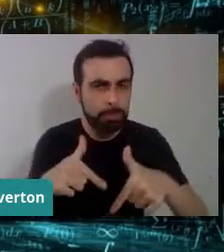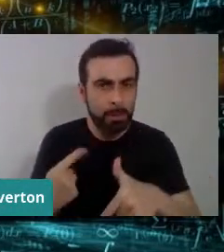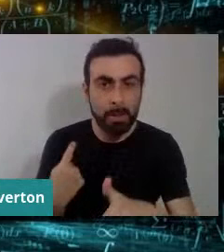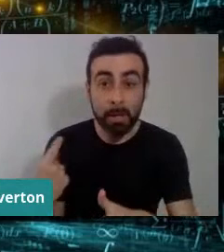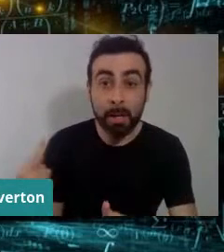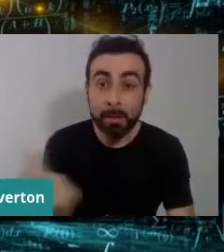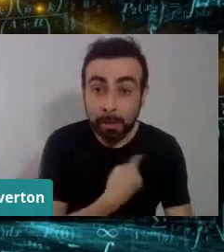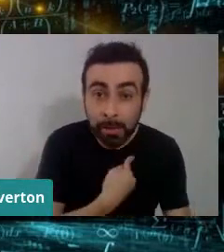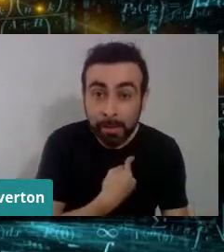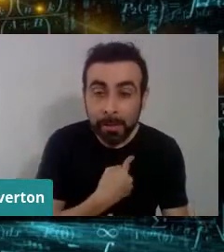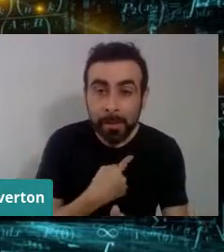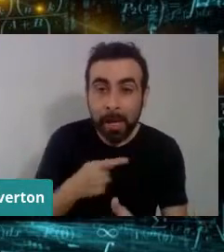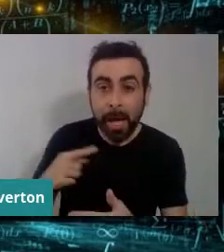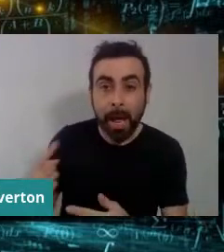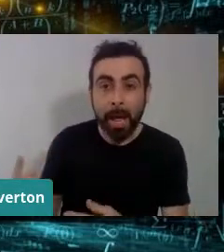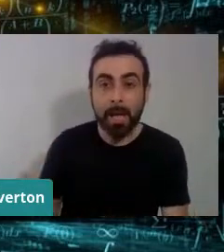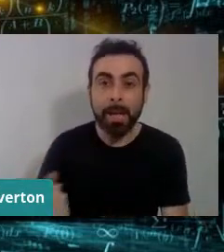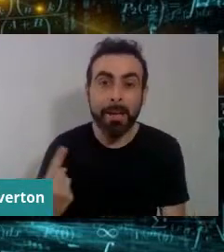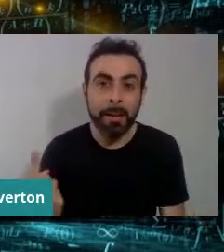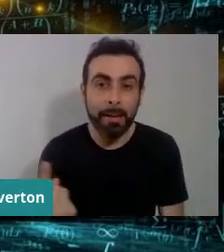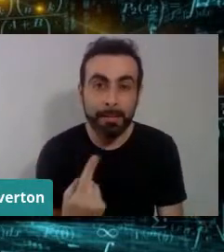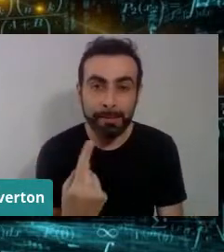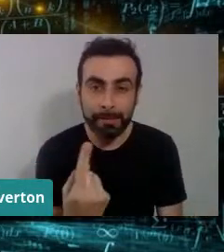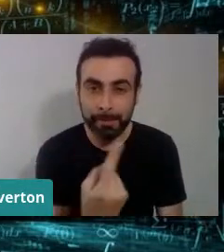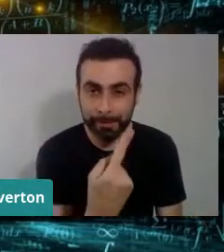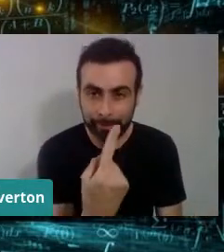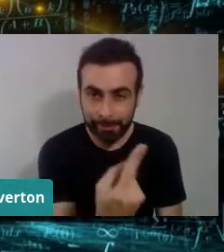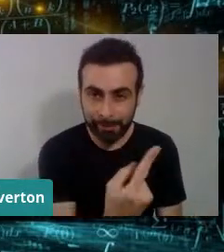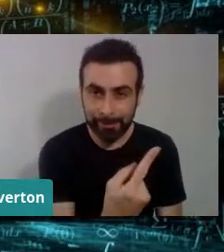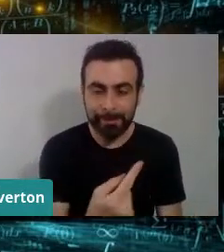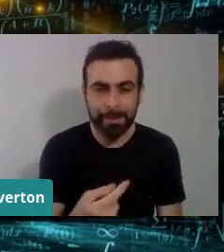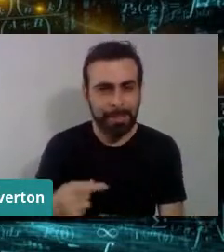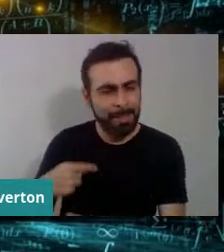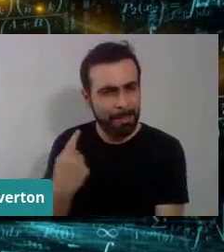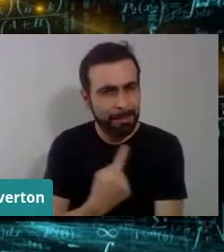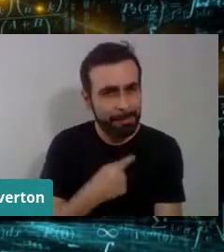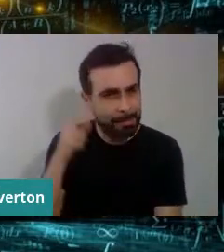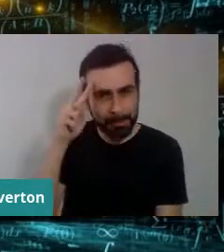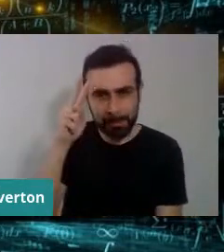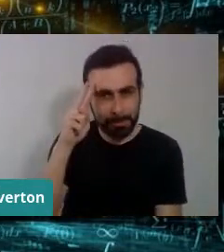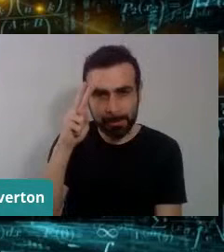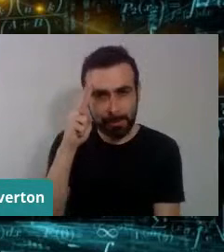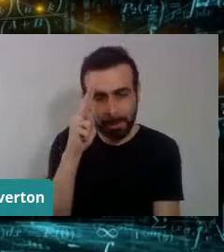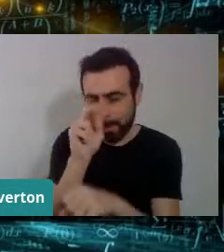é eterna. Nossa história não dorme.